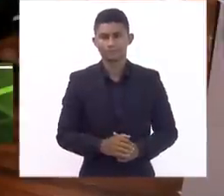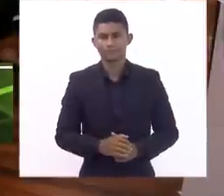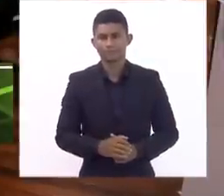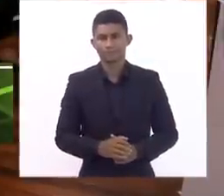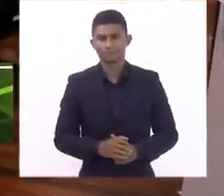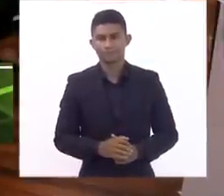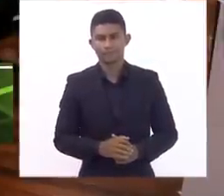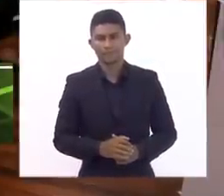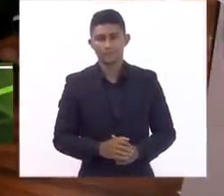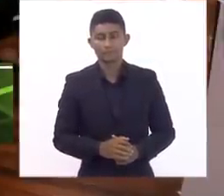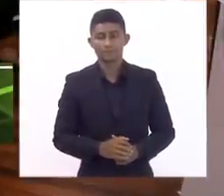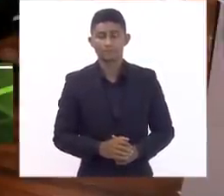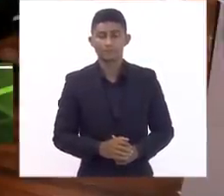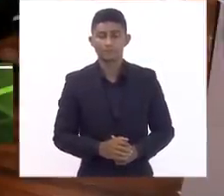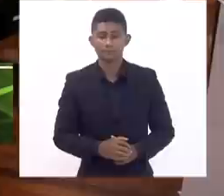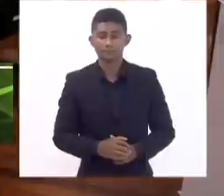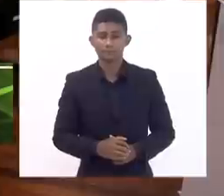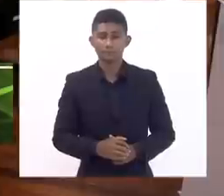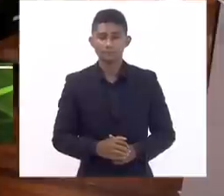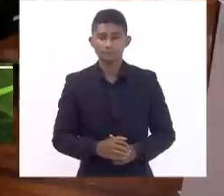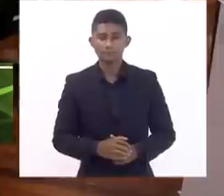Que é o mesmo caso.